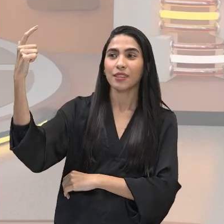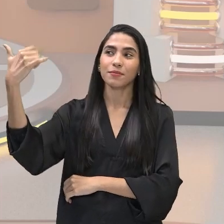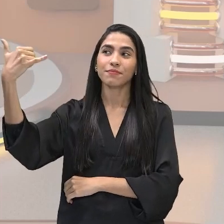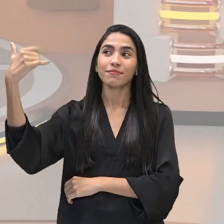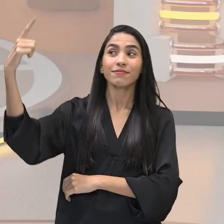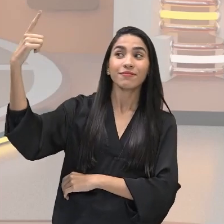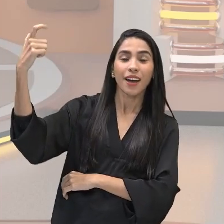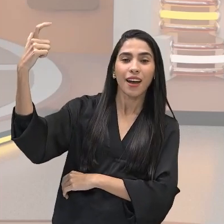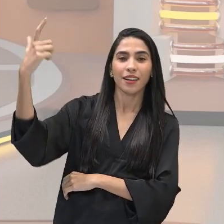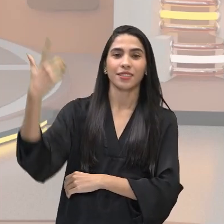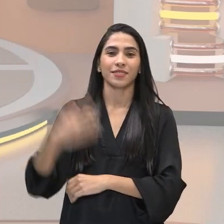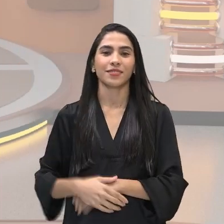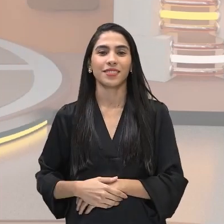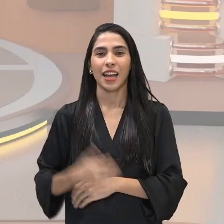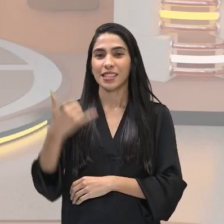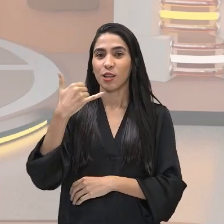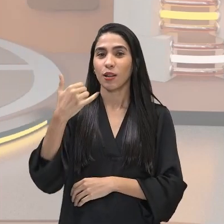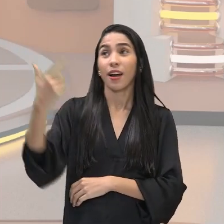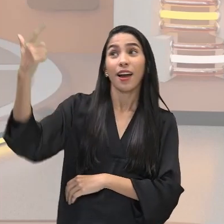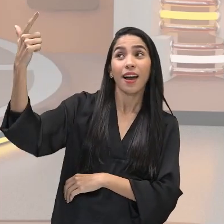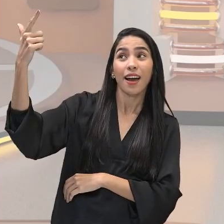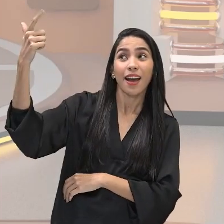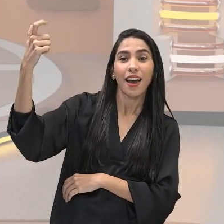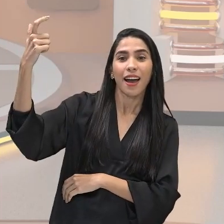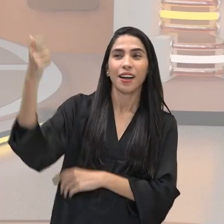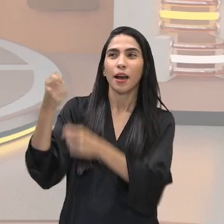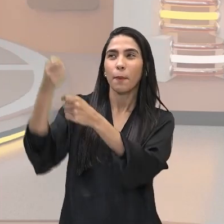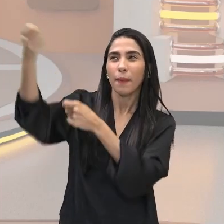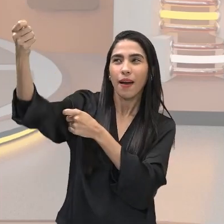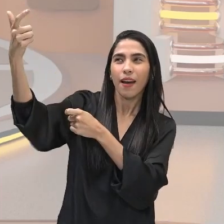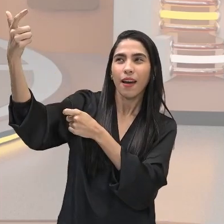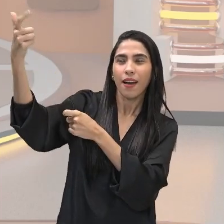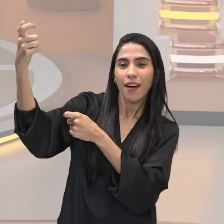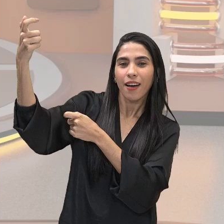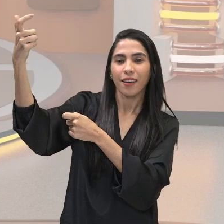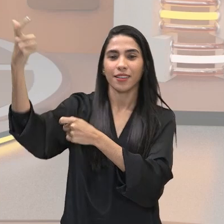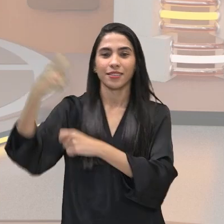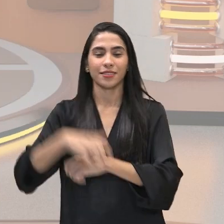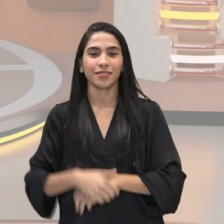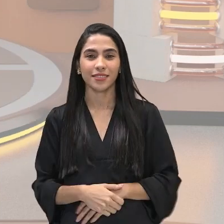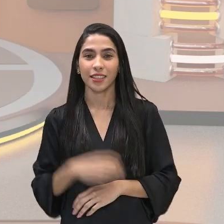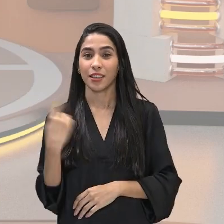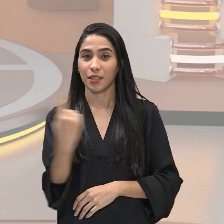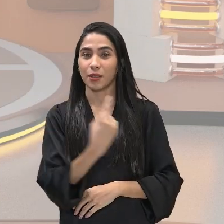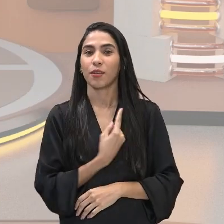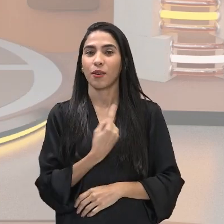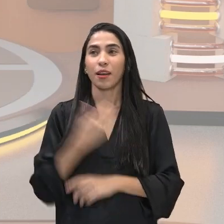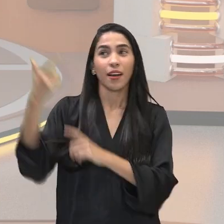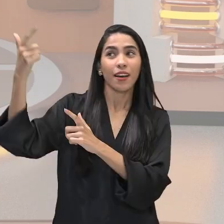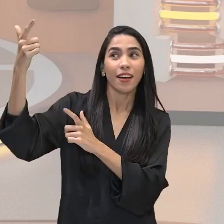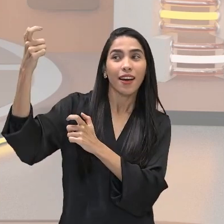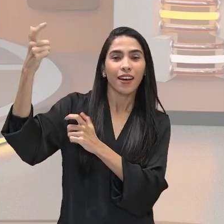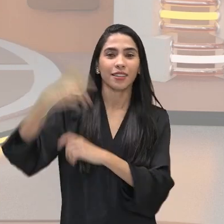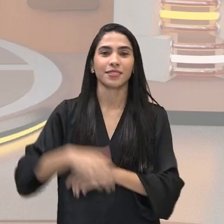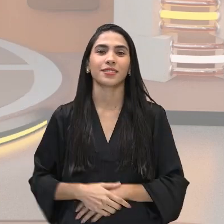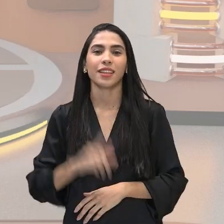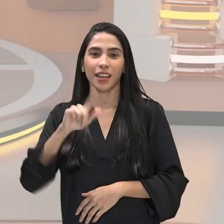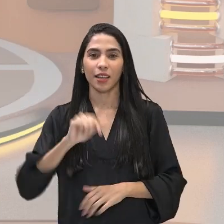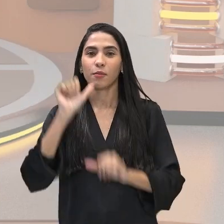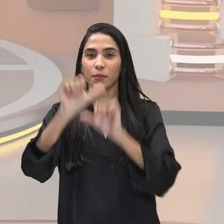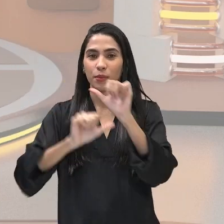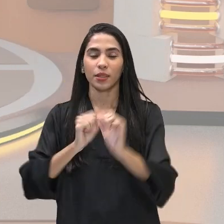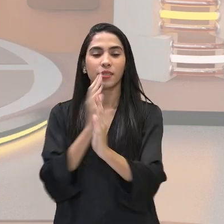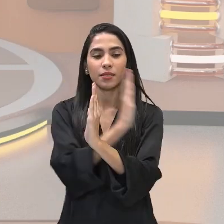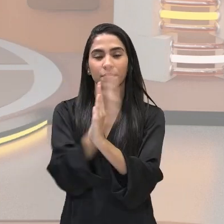o nosso celular. O pau de selfie aqui, o celular ali e a gente tirando a foto. É uma